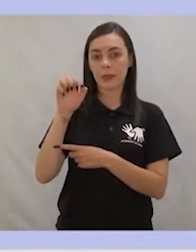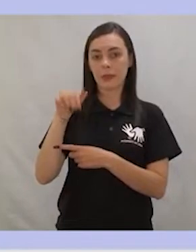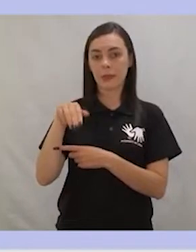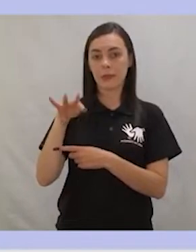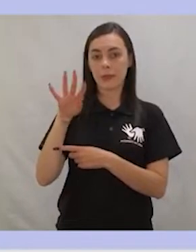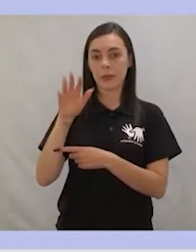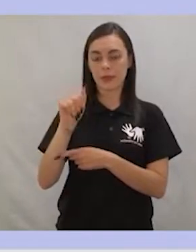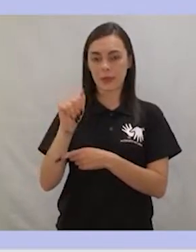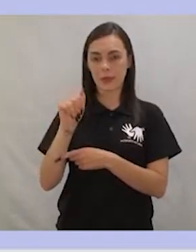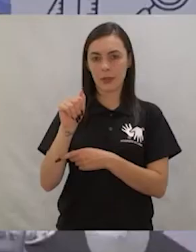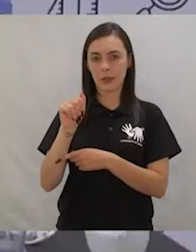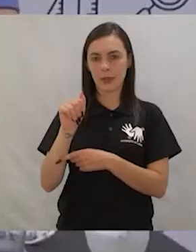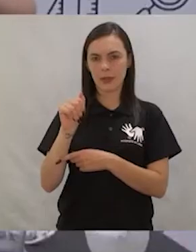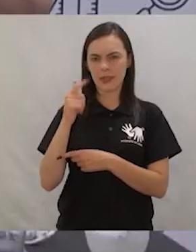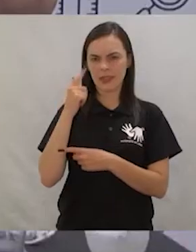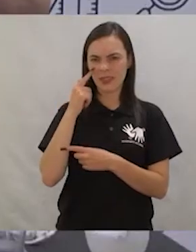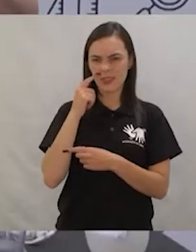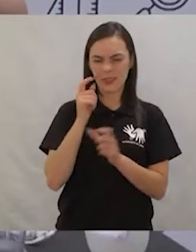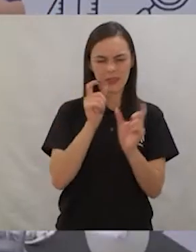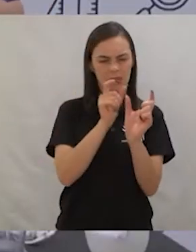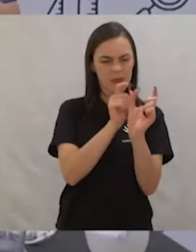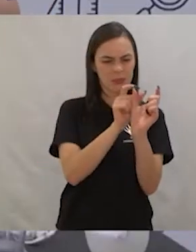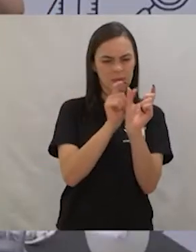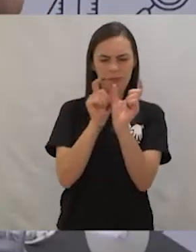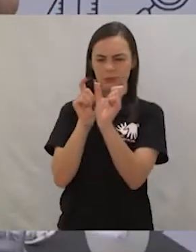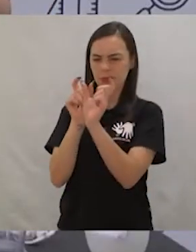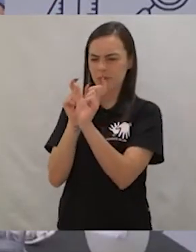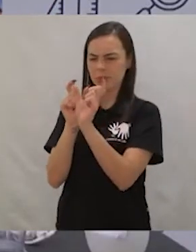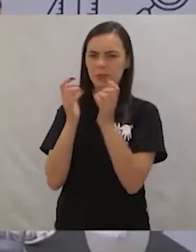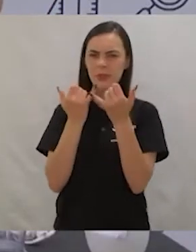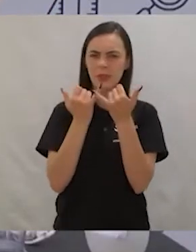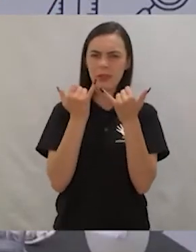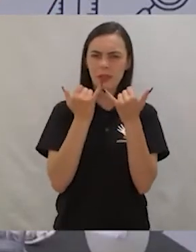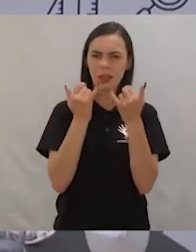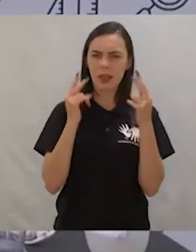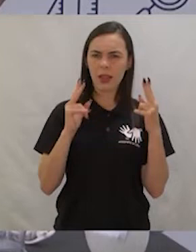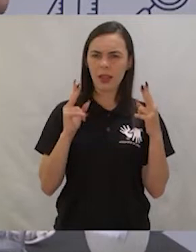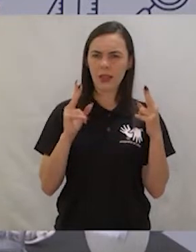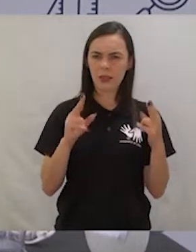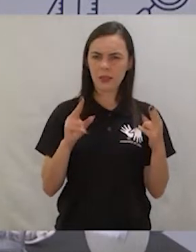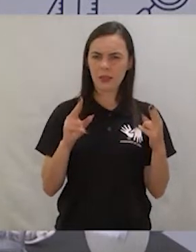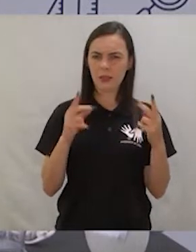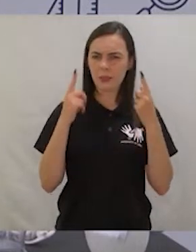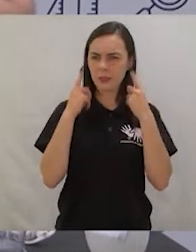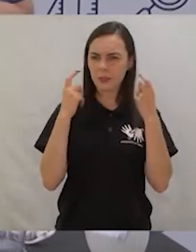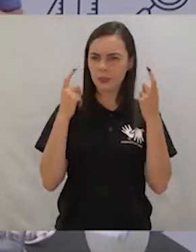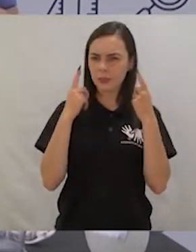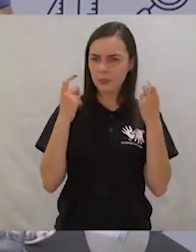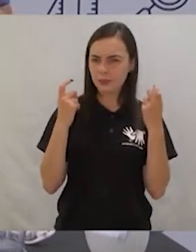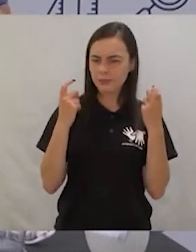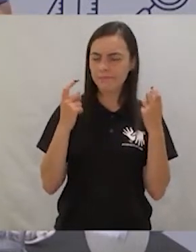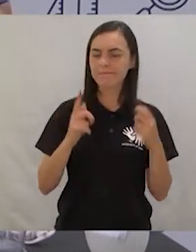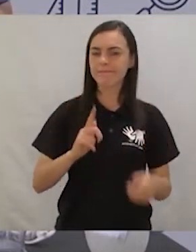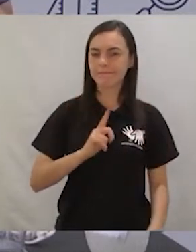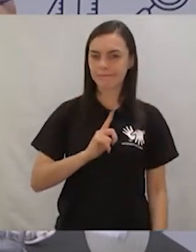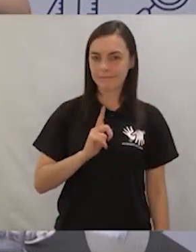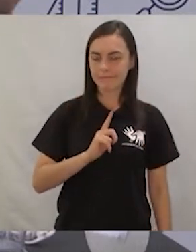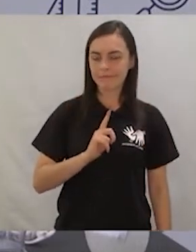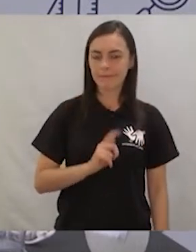ferramenta. Vocês viram que terminou igual? Tem a mesma, o mesmo som lá no finalzinho da